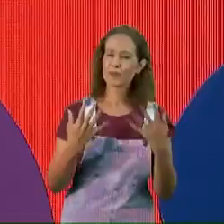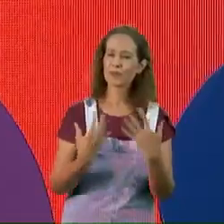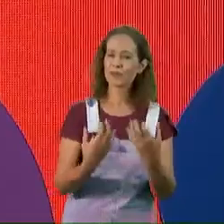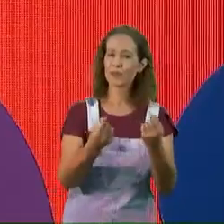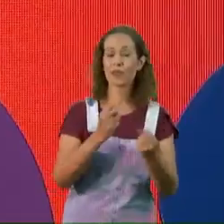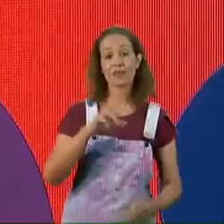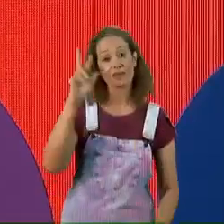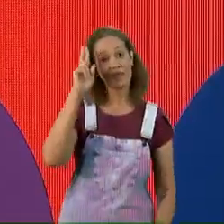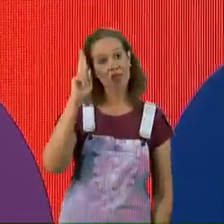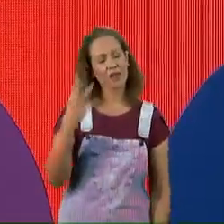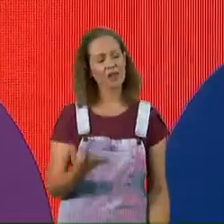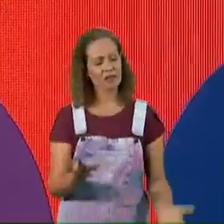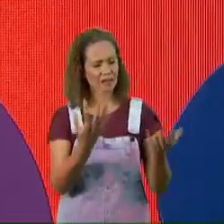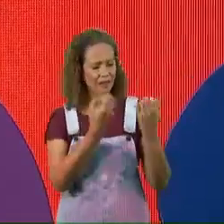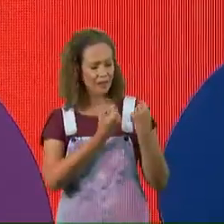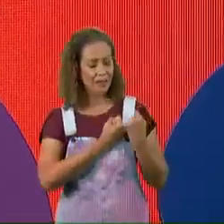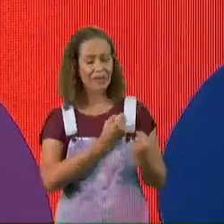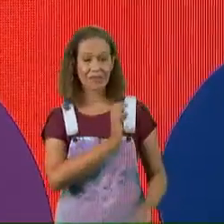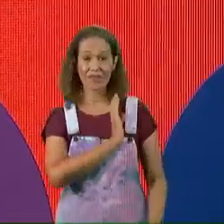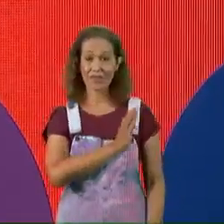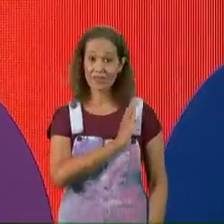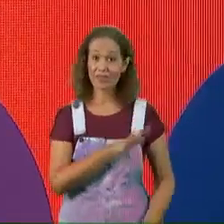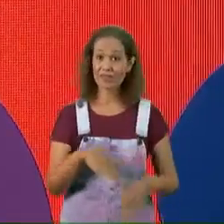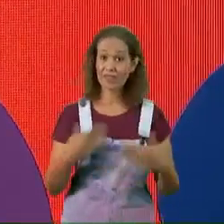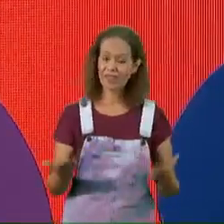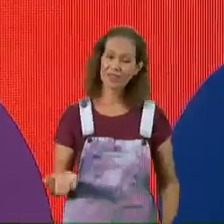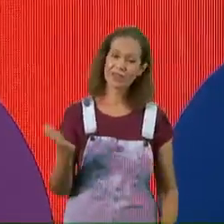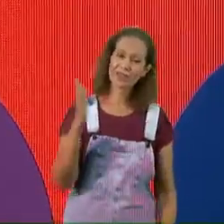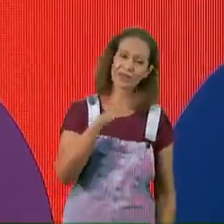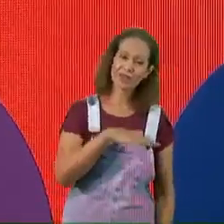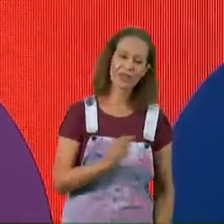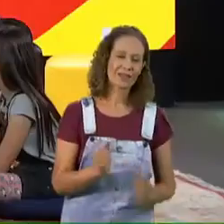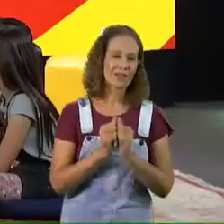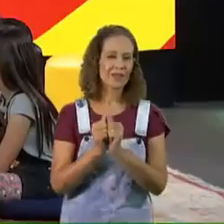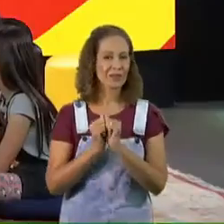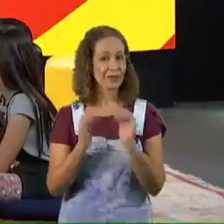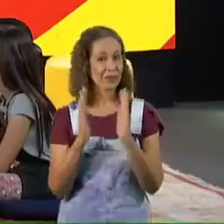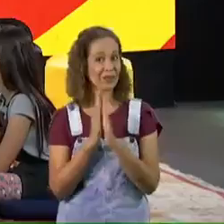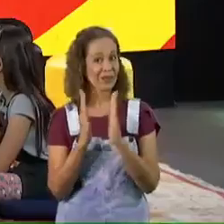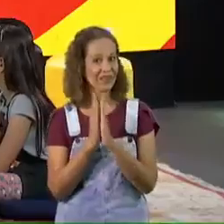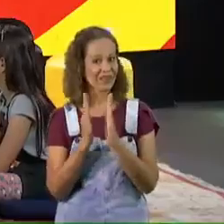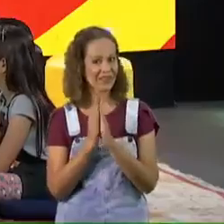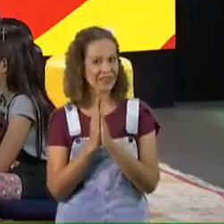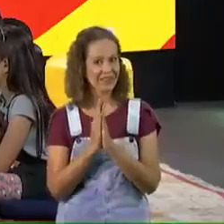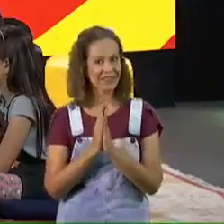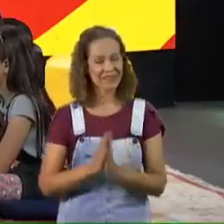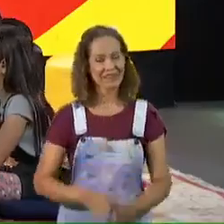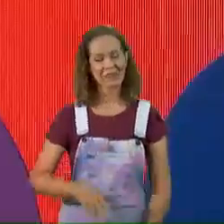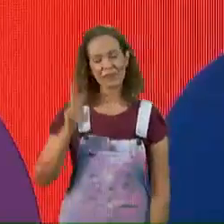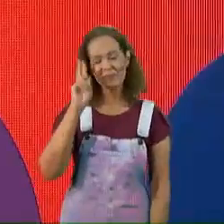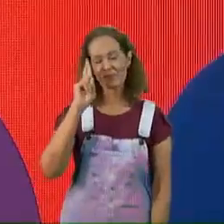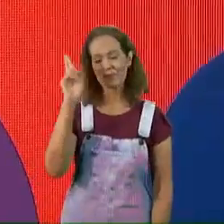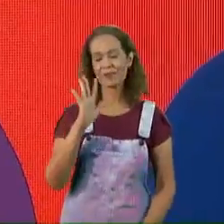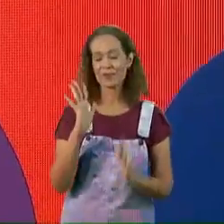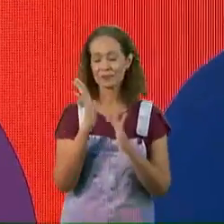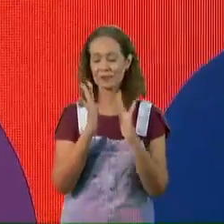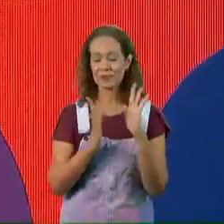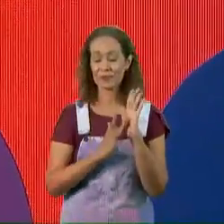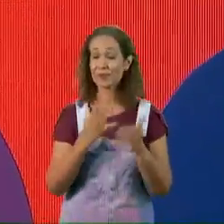o Senhor no seu coração. Por isso, feche os olhinhos e vocês aqui, crianças, repete comigo essa oração. Senhor